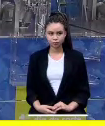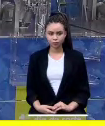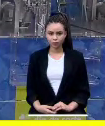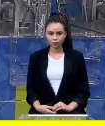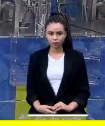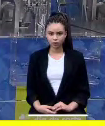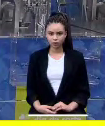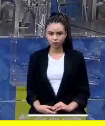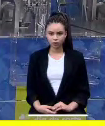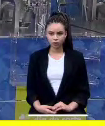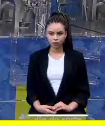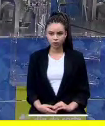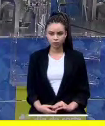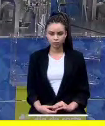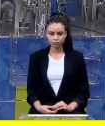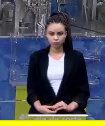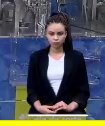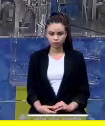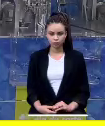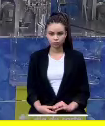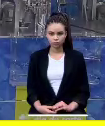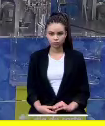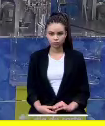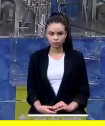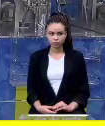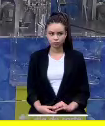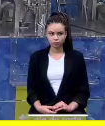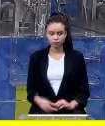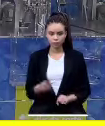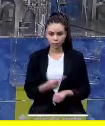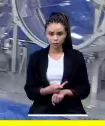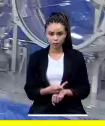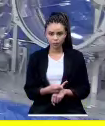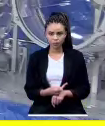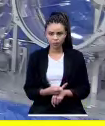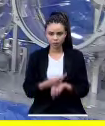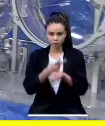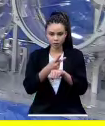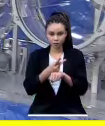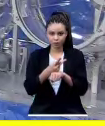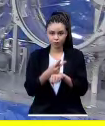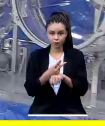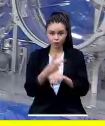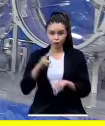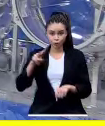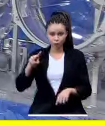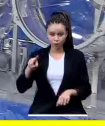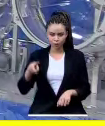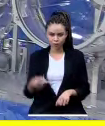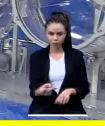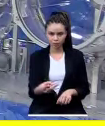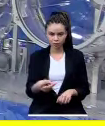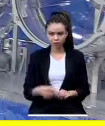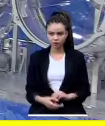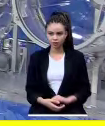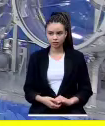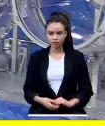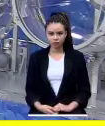Este é o concurso número 1534 da Time Mania, com o prêmio estimado em 2 milhões de